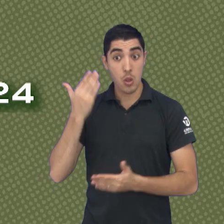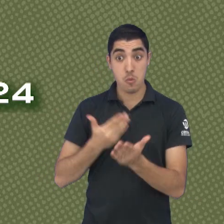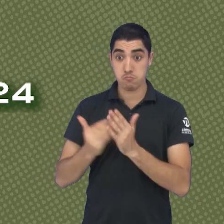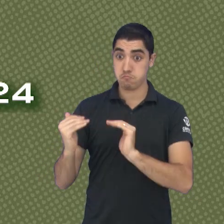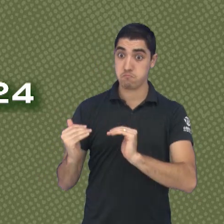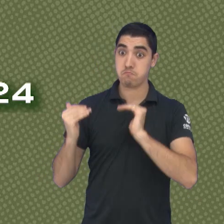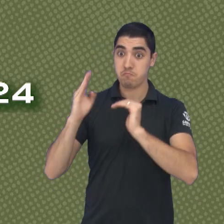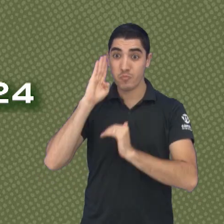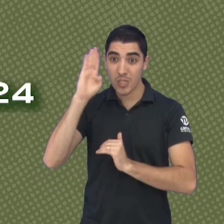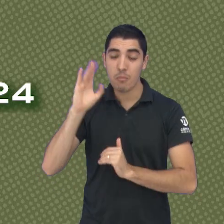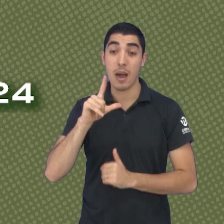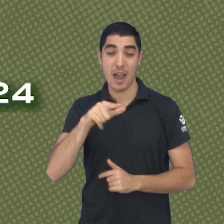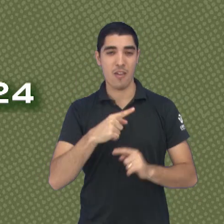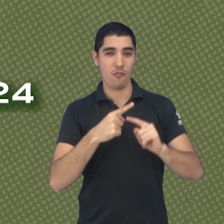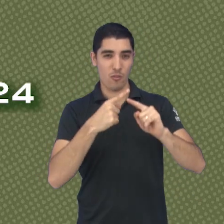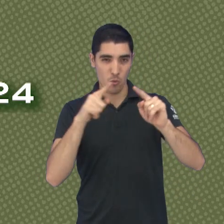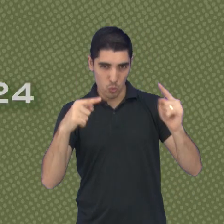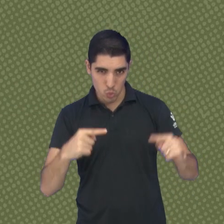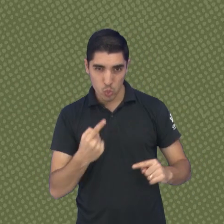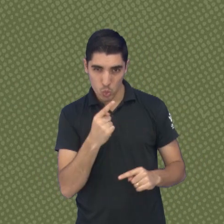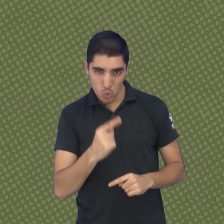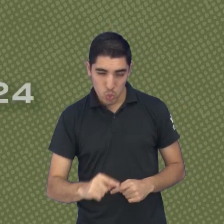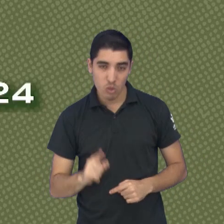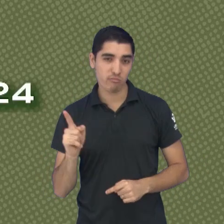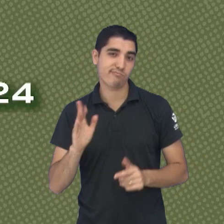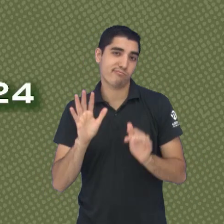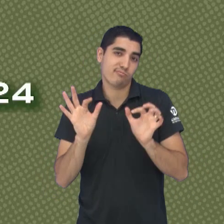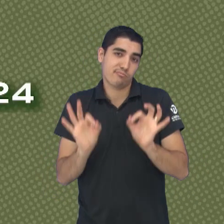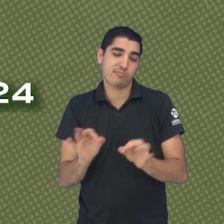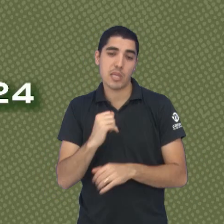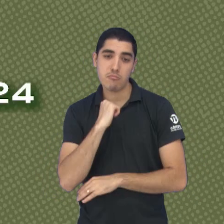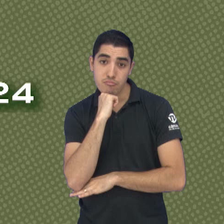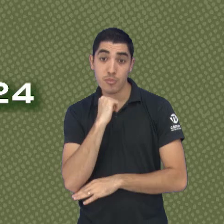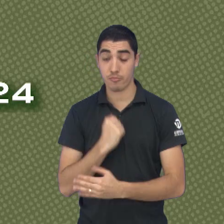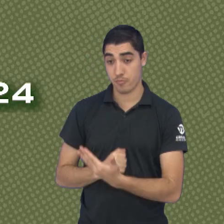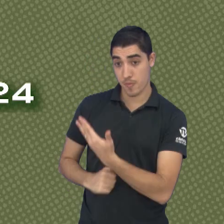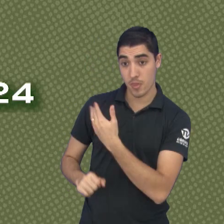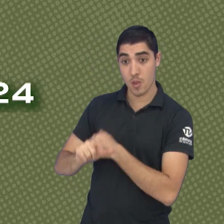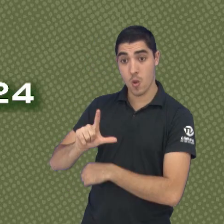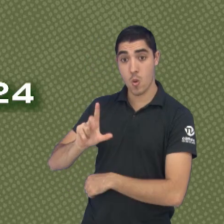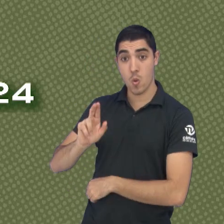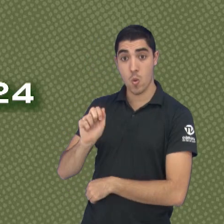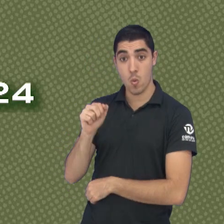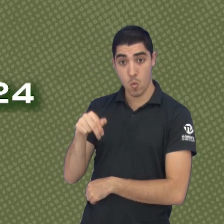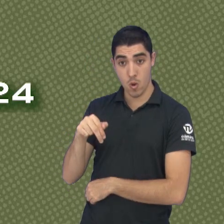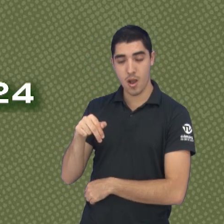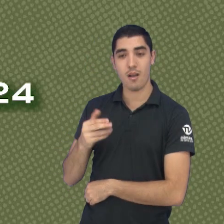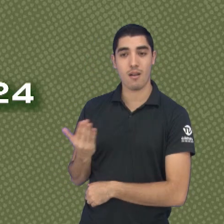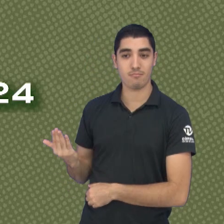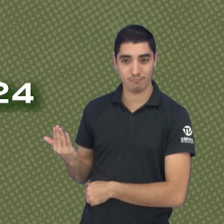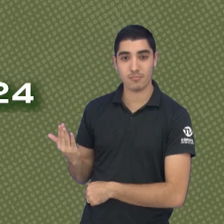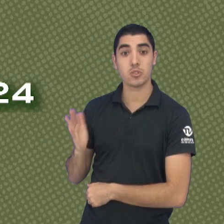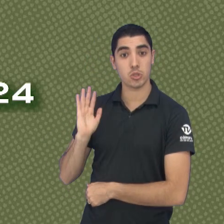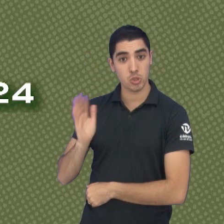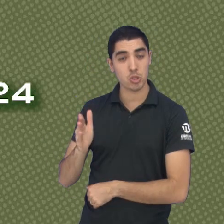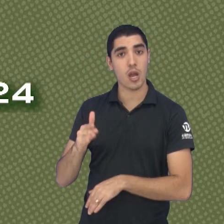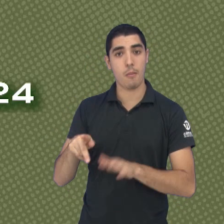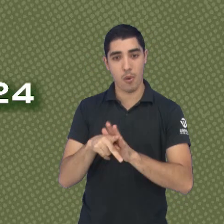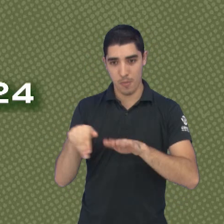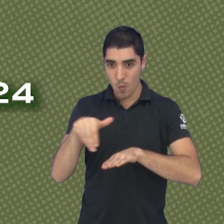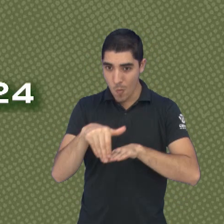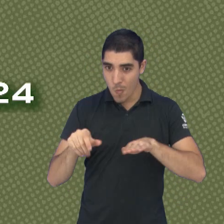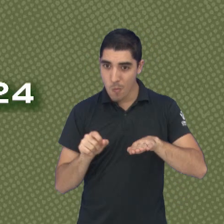mas terminou o campeonato na reserva. Luan Lúcio foi utilizado como meia e ponta no começo do